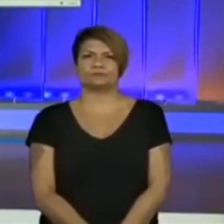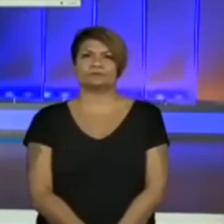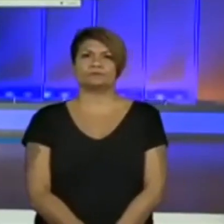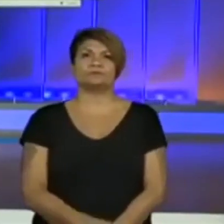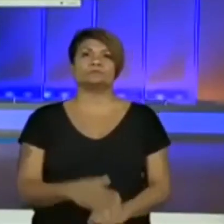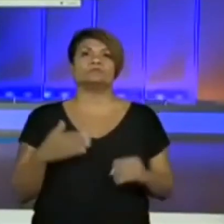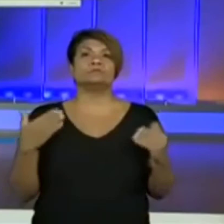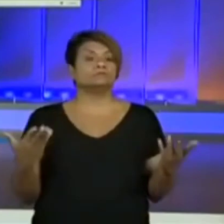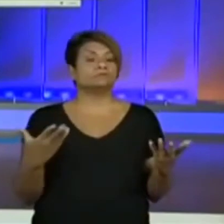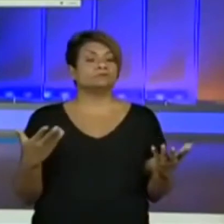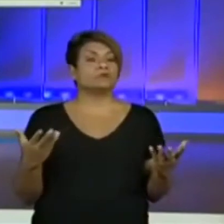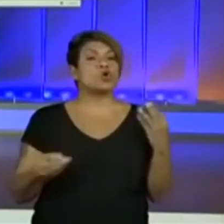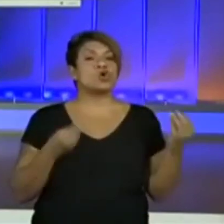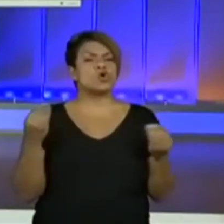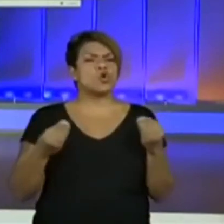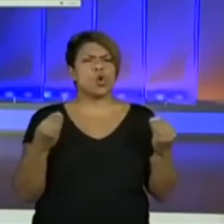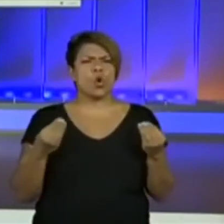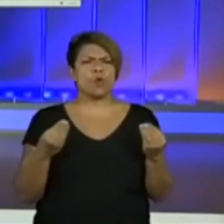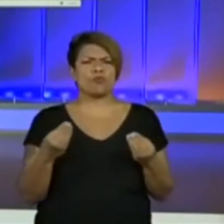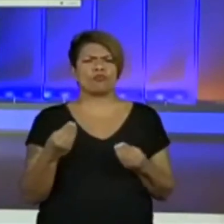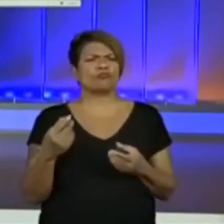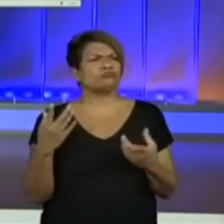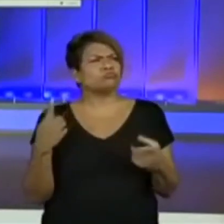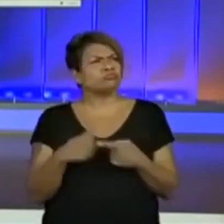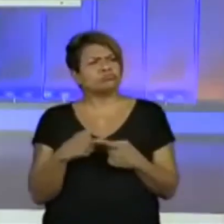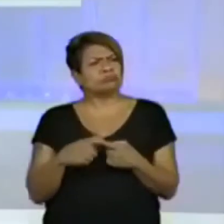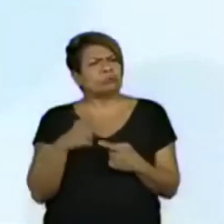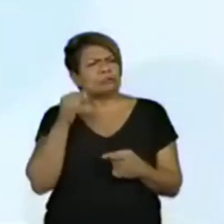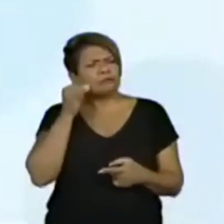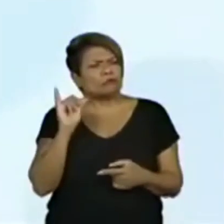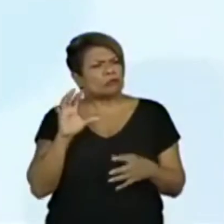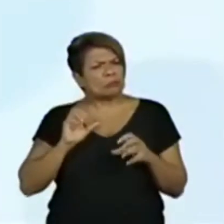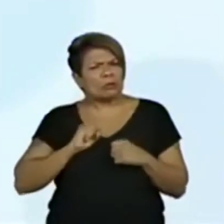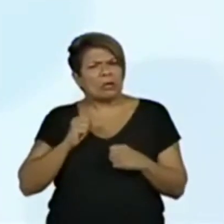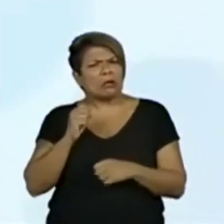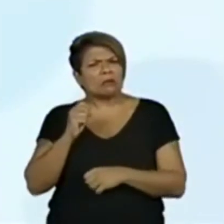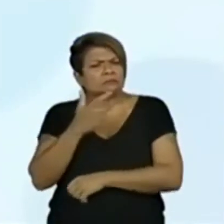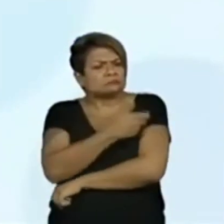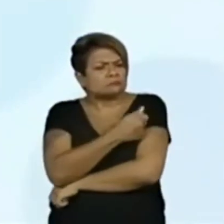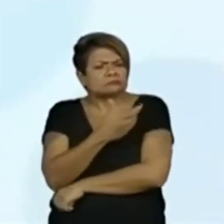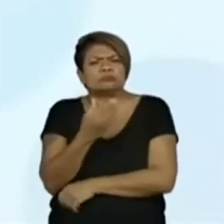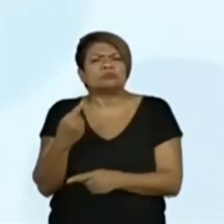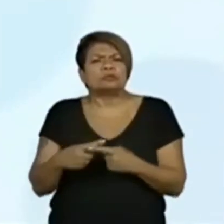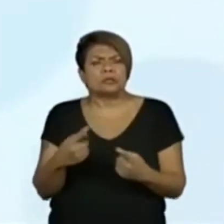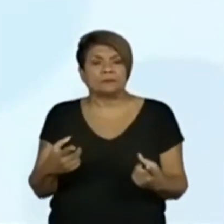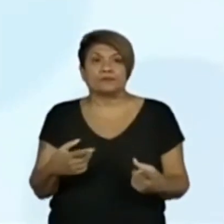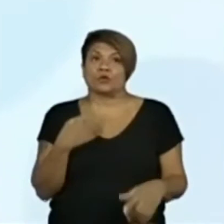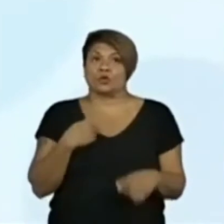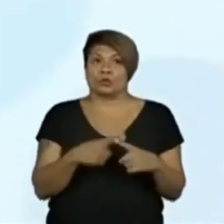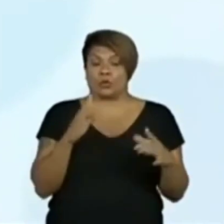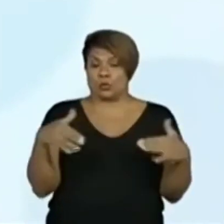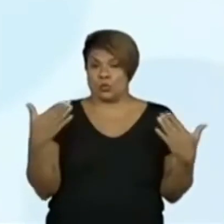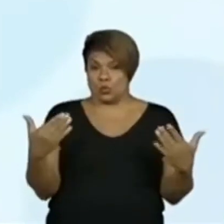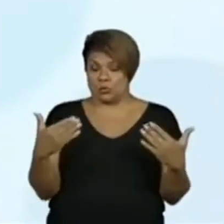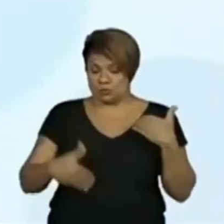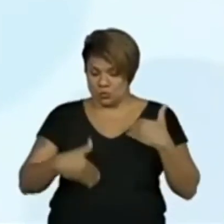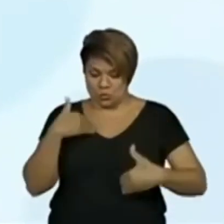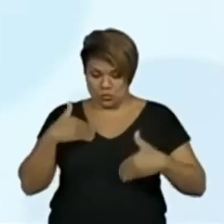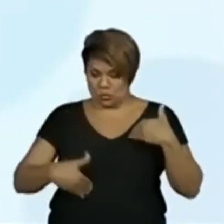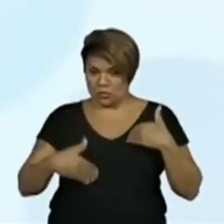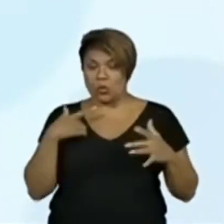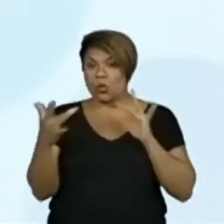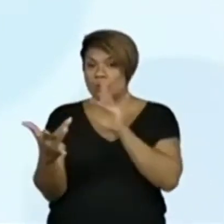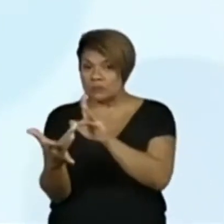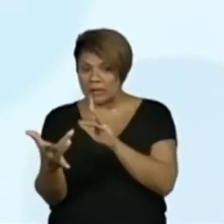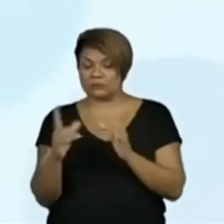E entenda como funciona a vacina. Quando o nosso organismo tem contato com corpos estranhos,